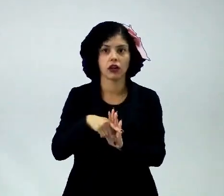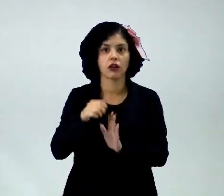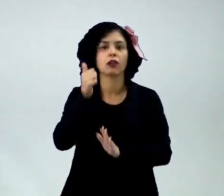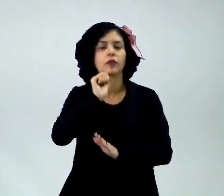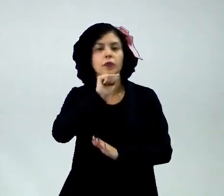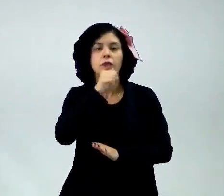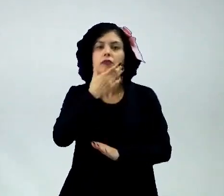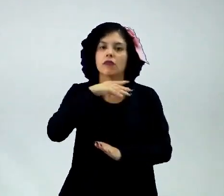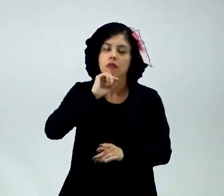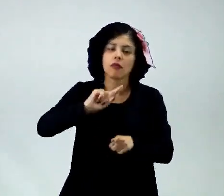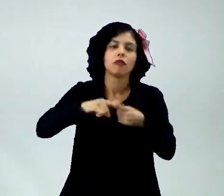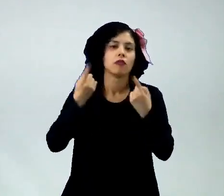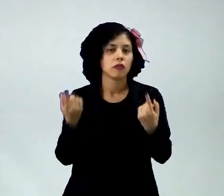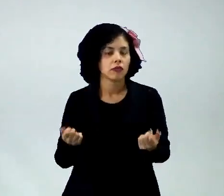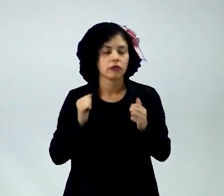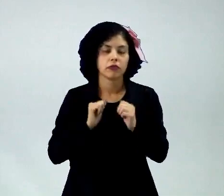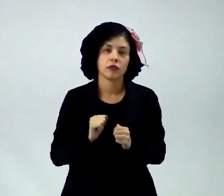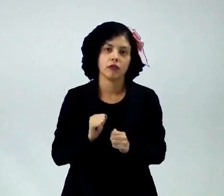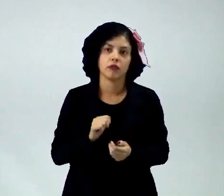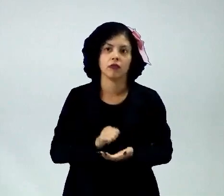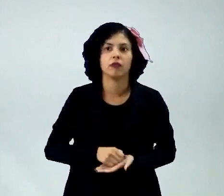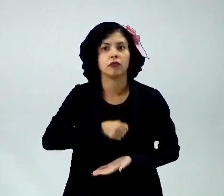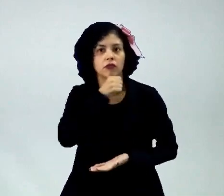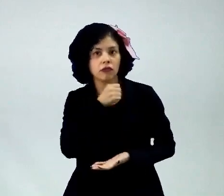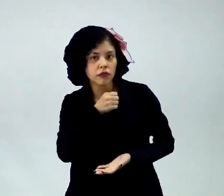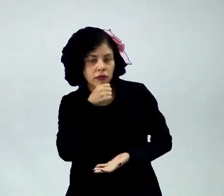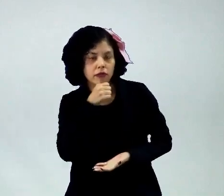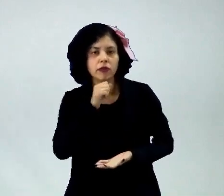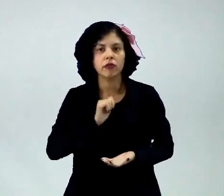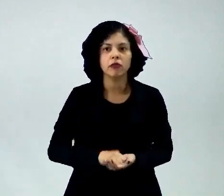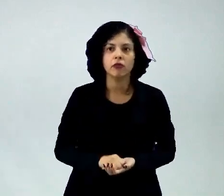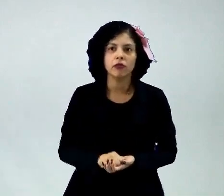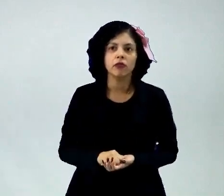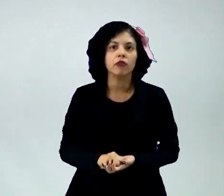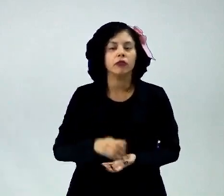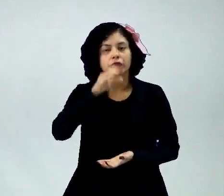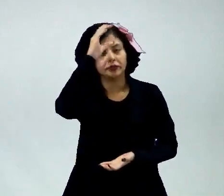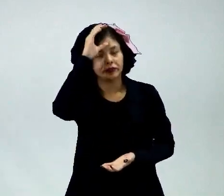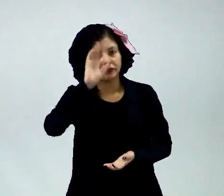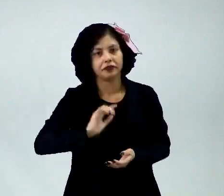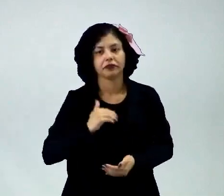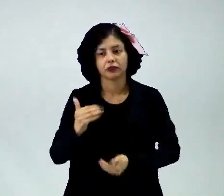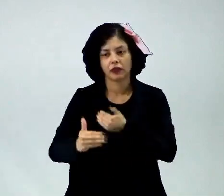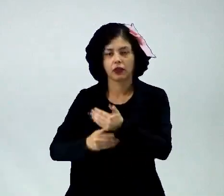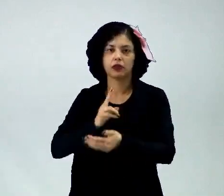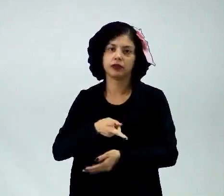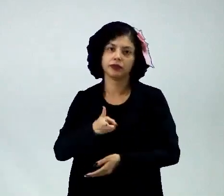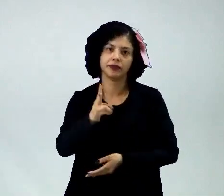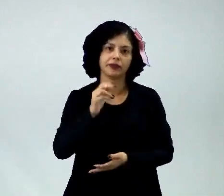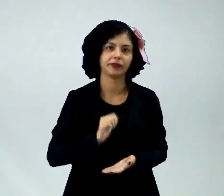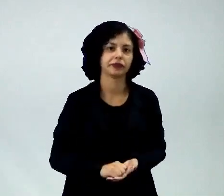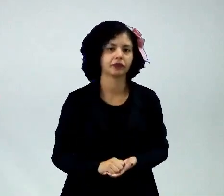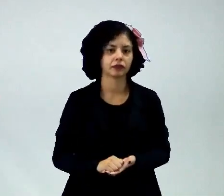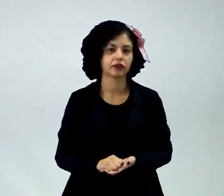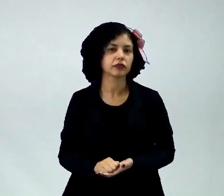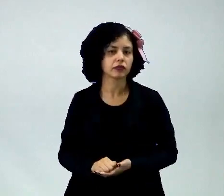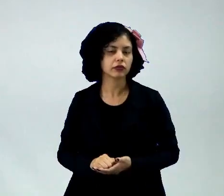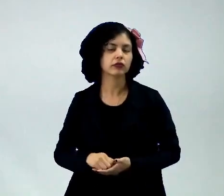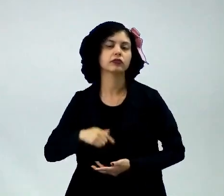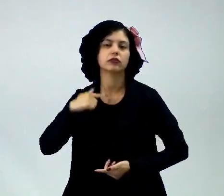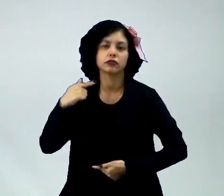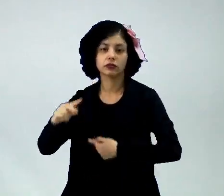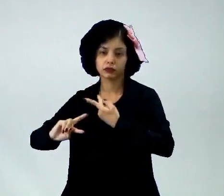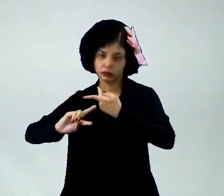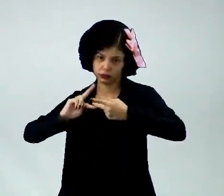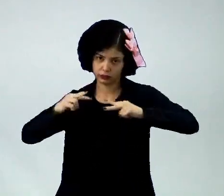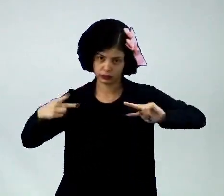dos seus pais, mas você pode receber de repente características dos seus avós, dos seus tios e assim por diante. Então a hereditariedade é